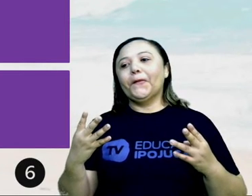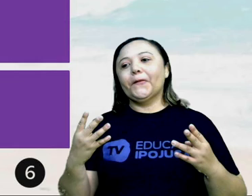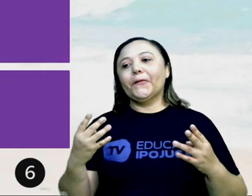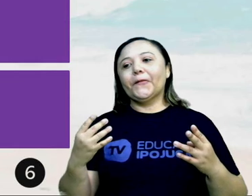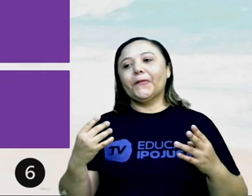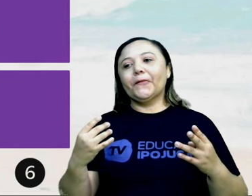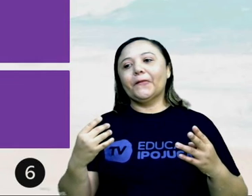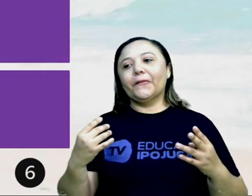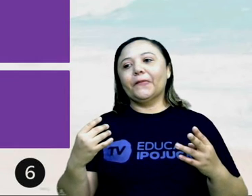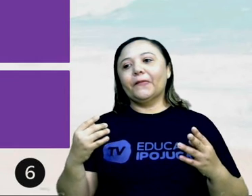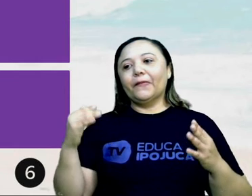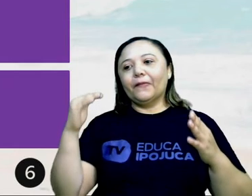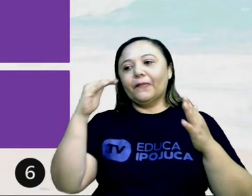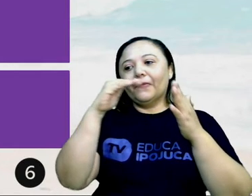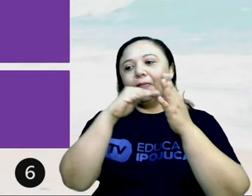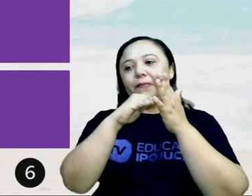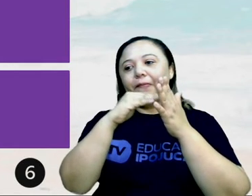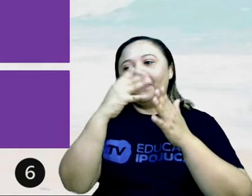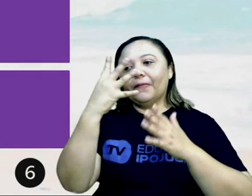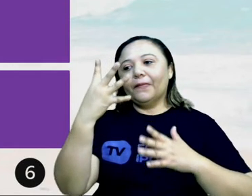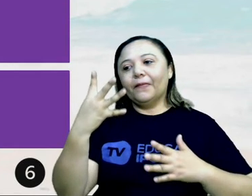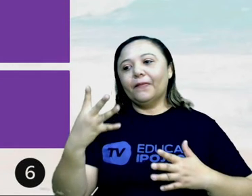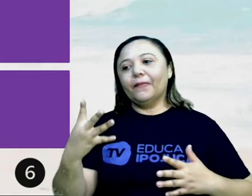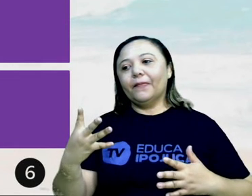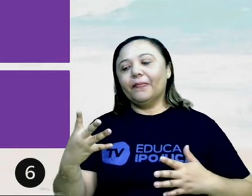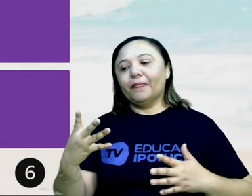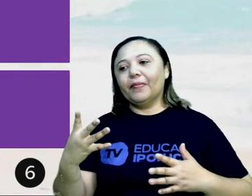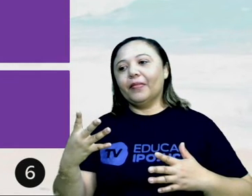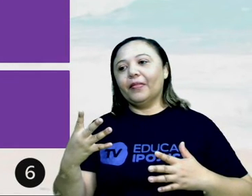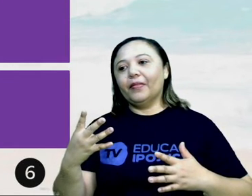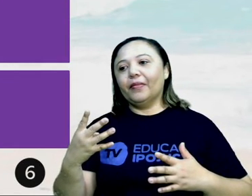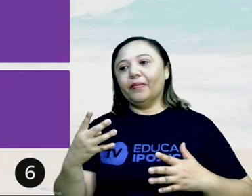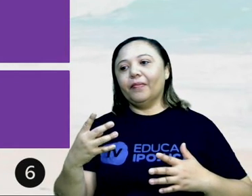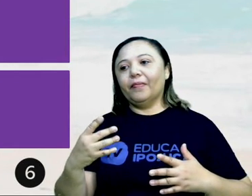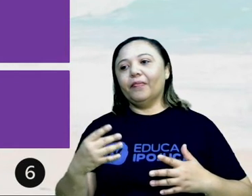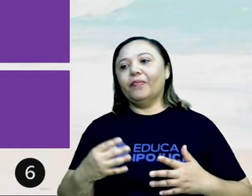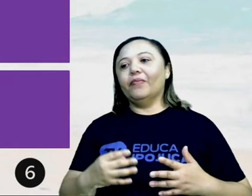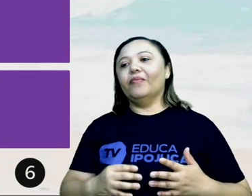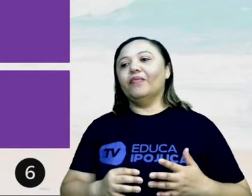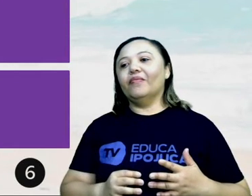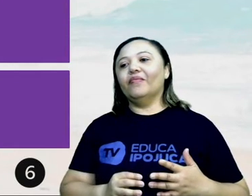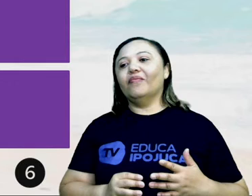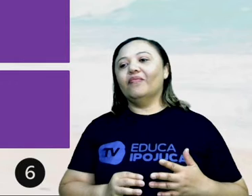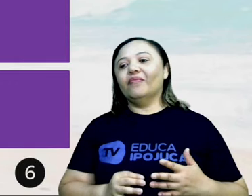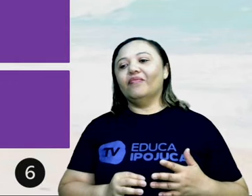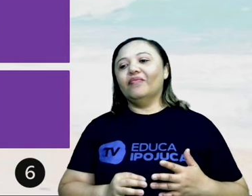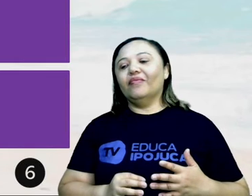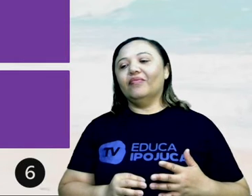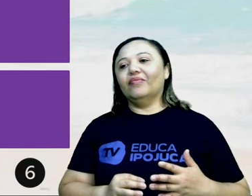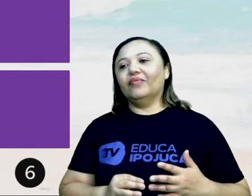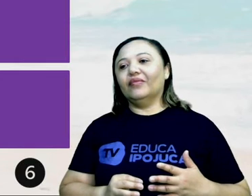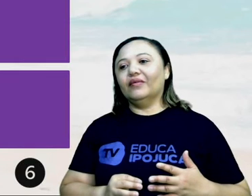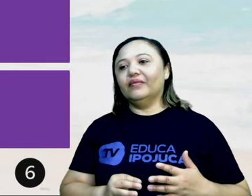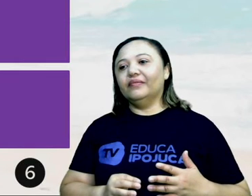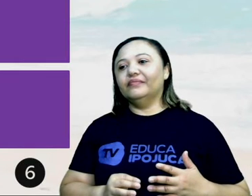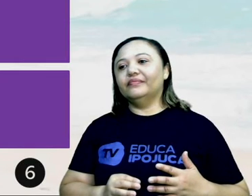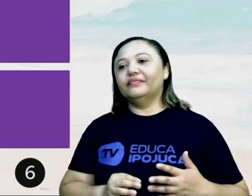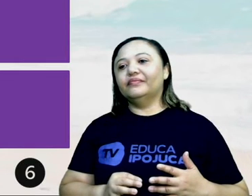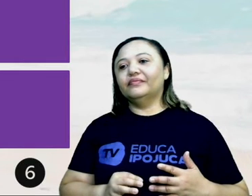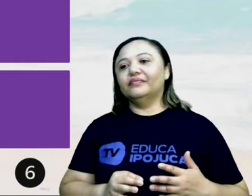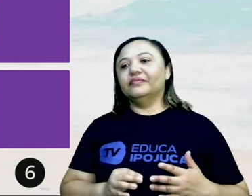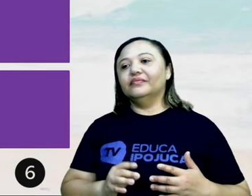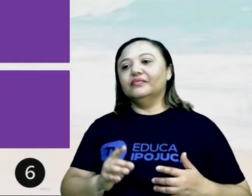aqui, até o 4. Lembrando que o branquinho, que é o segundo item, está aqui, né? A segunda é a